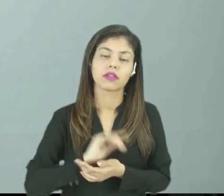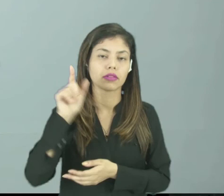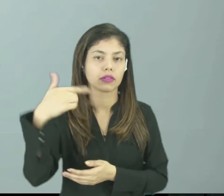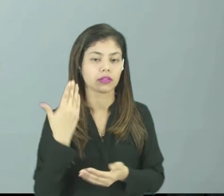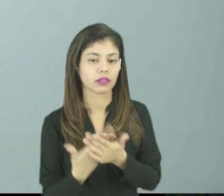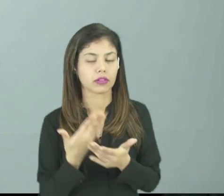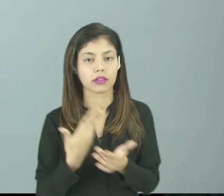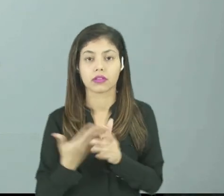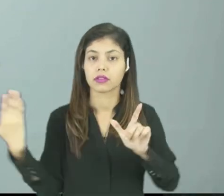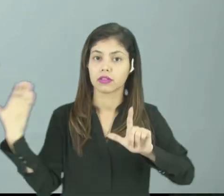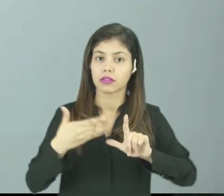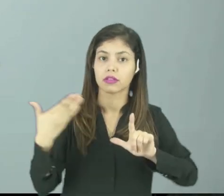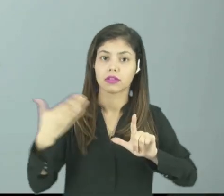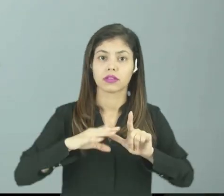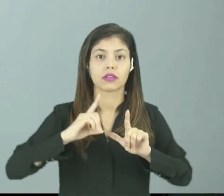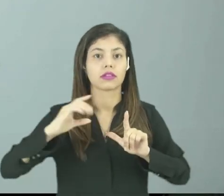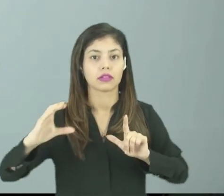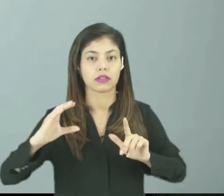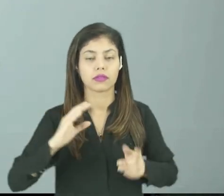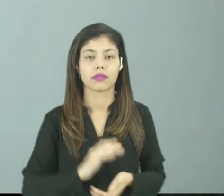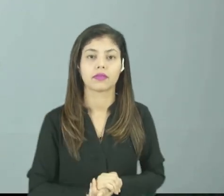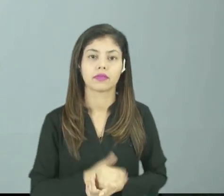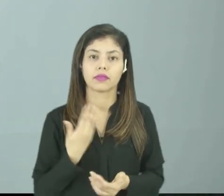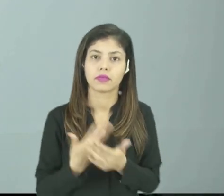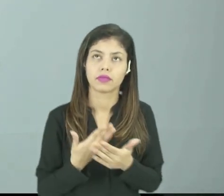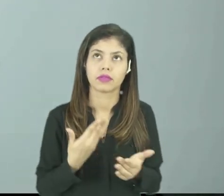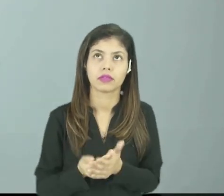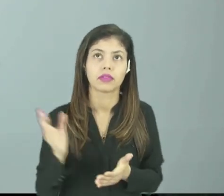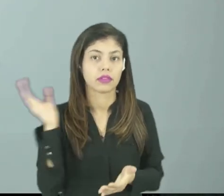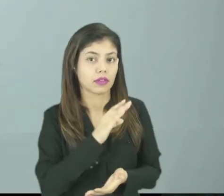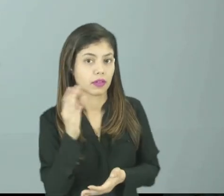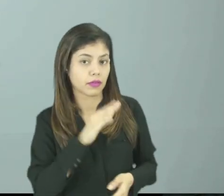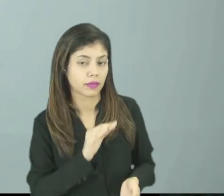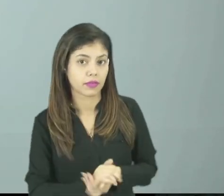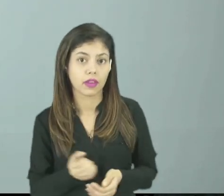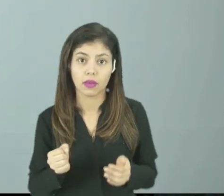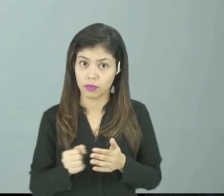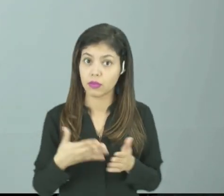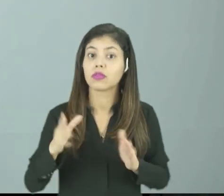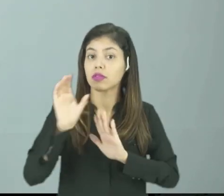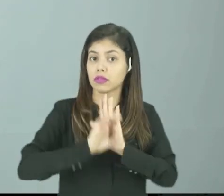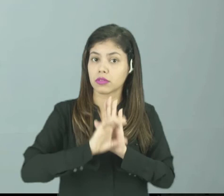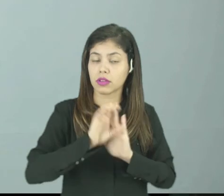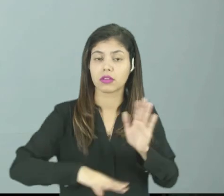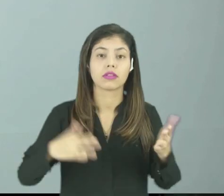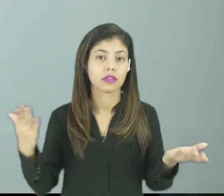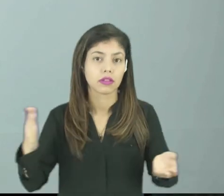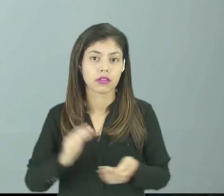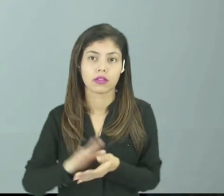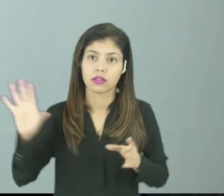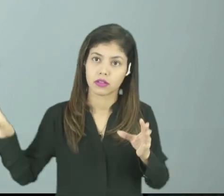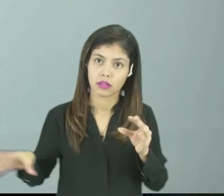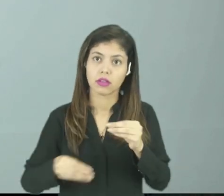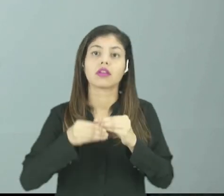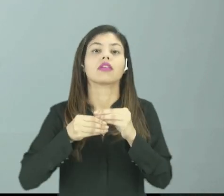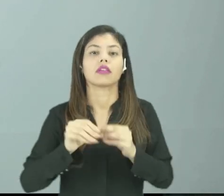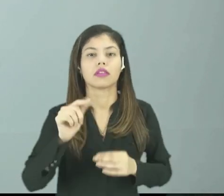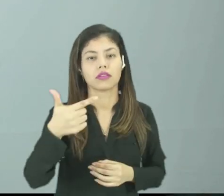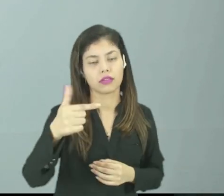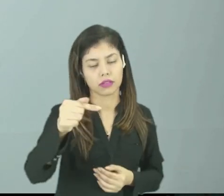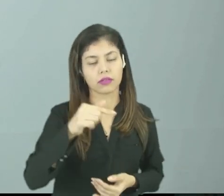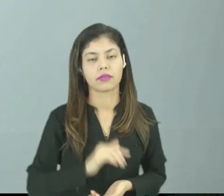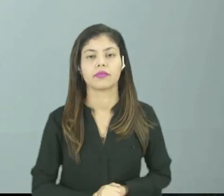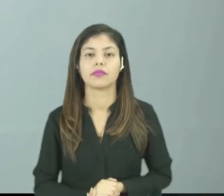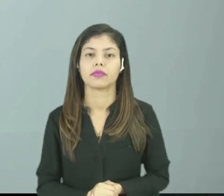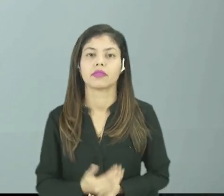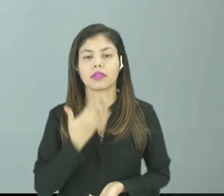se aproximasse aqui, era o inverso, né? Aí você só vai precisar lembrar o que que acontece aqui, ó. Como ele entortou aqui para a